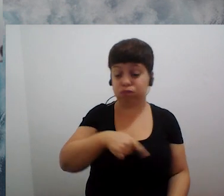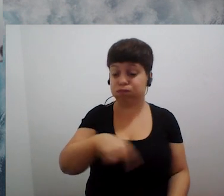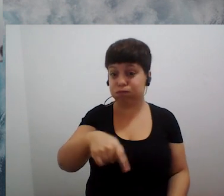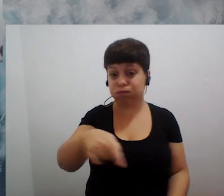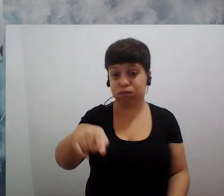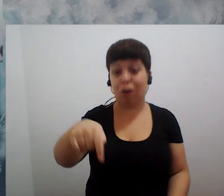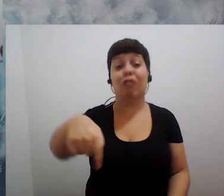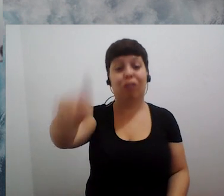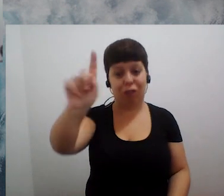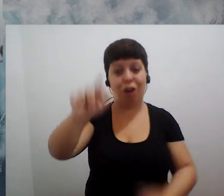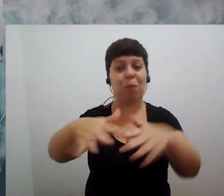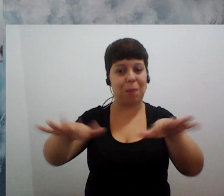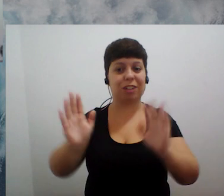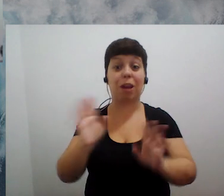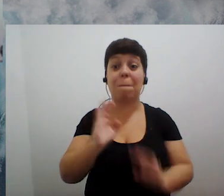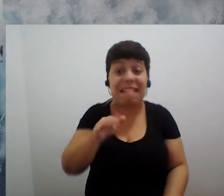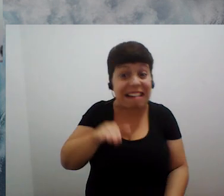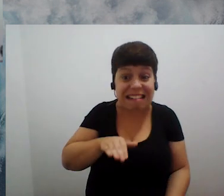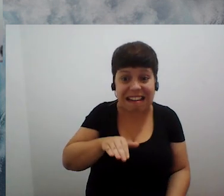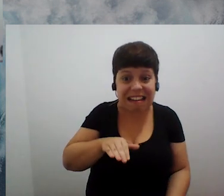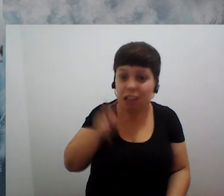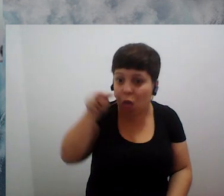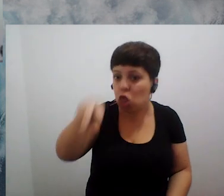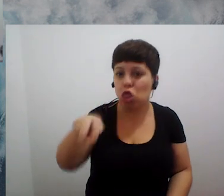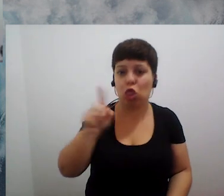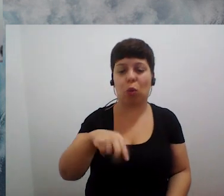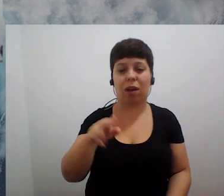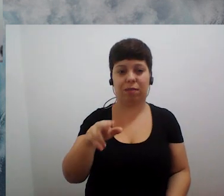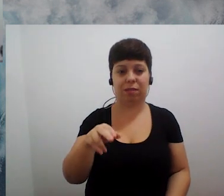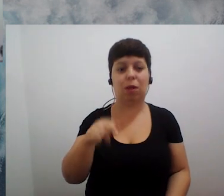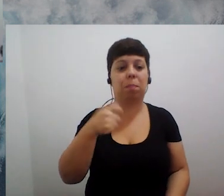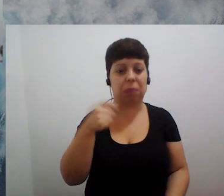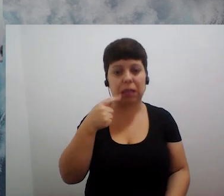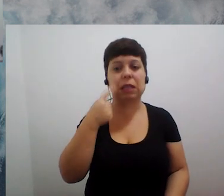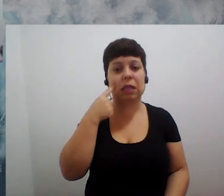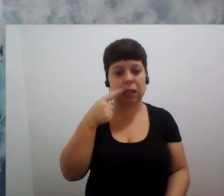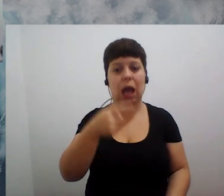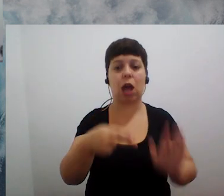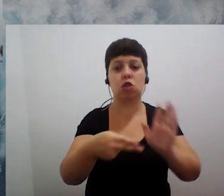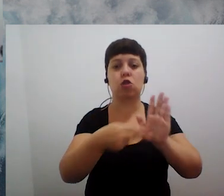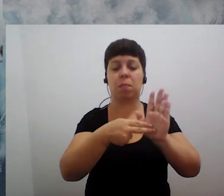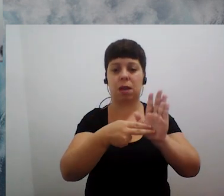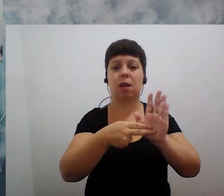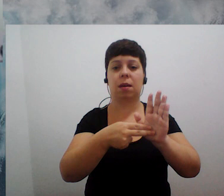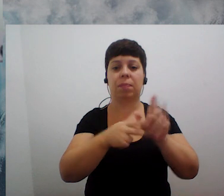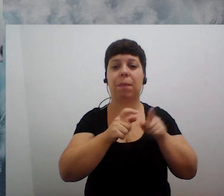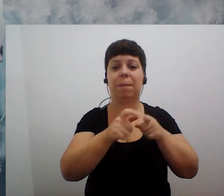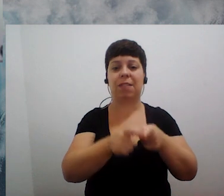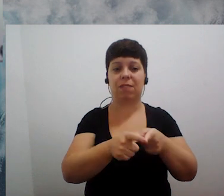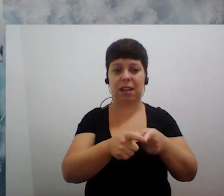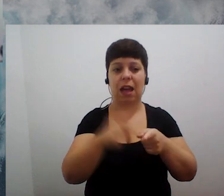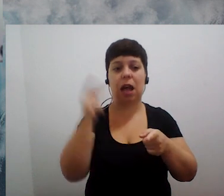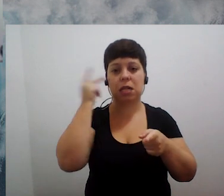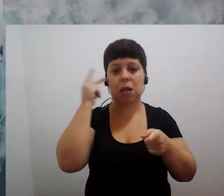viu. Então, a gente tem que reconhecer muito essa ruptura quando fala dos oceanos nas periferias de São Paulo, em especial a